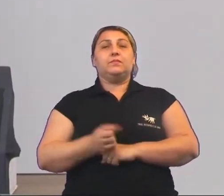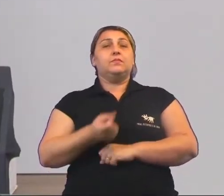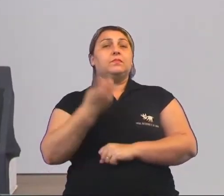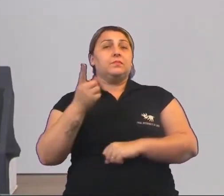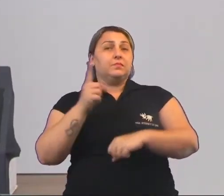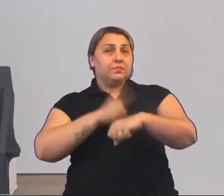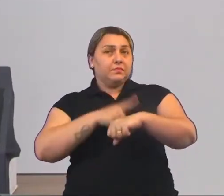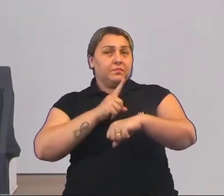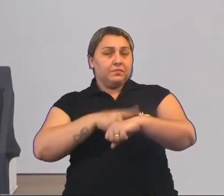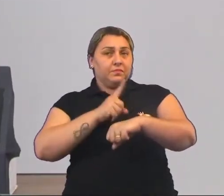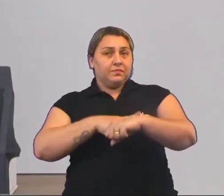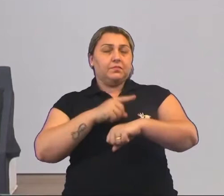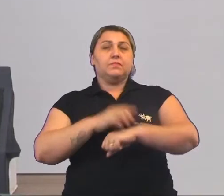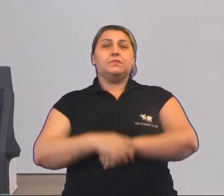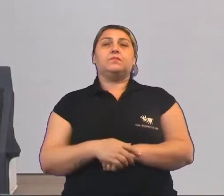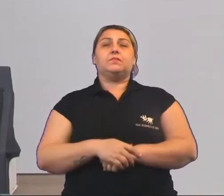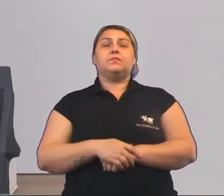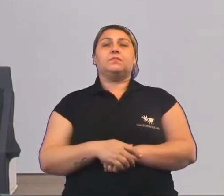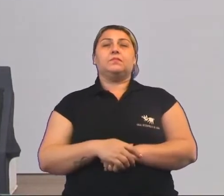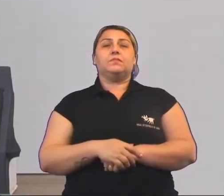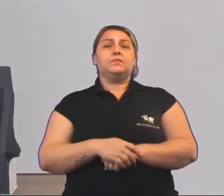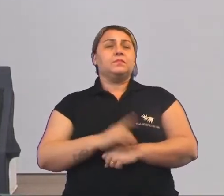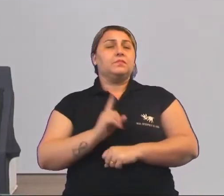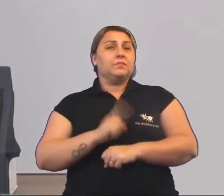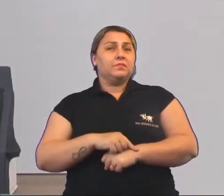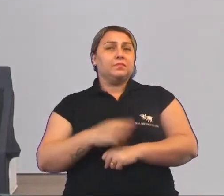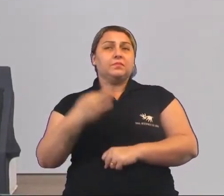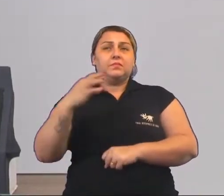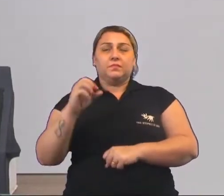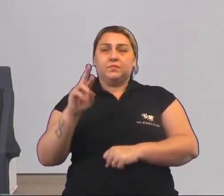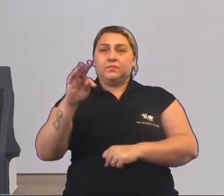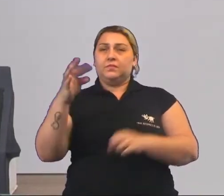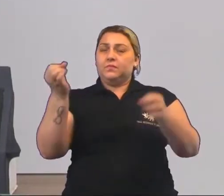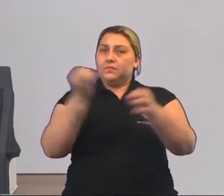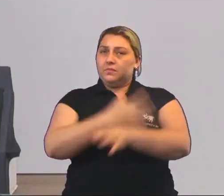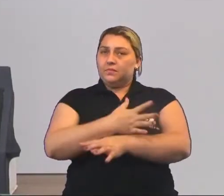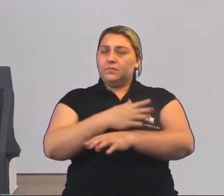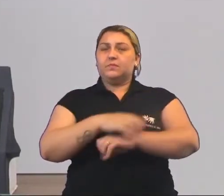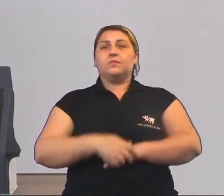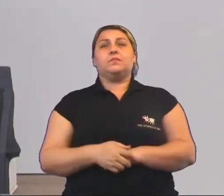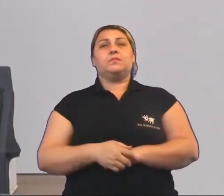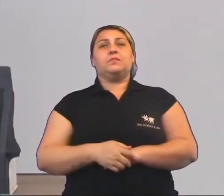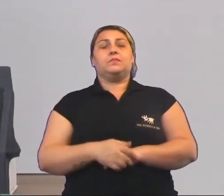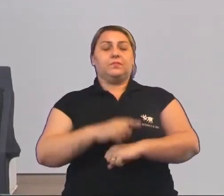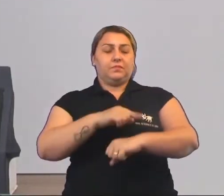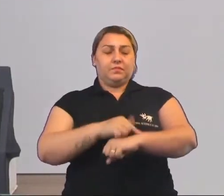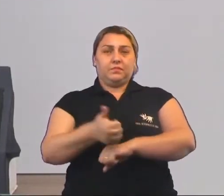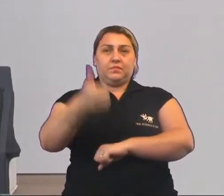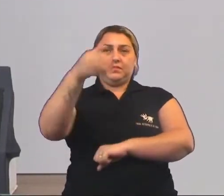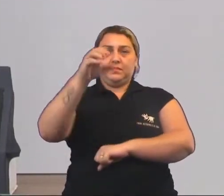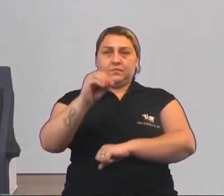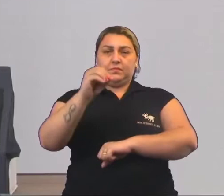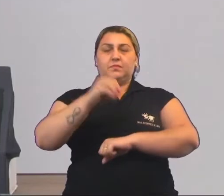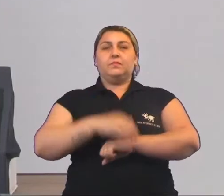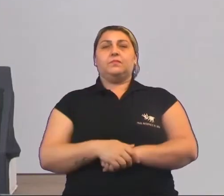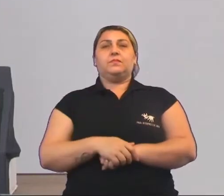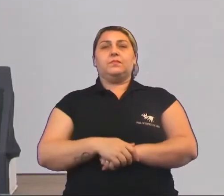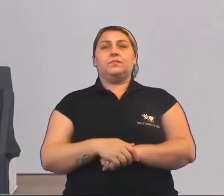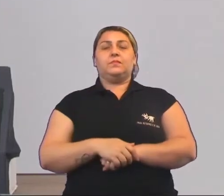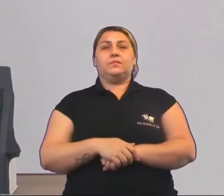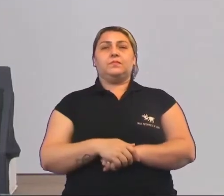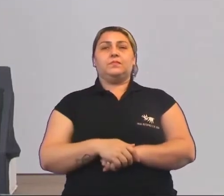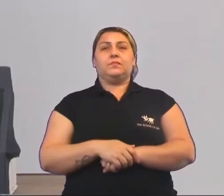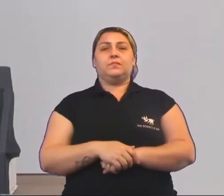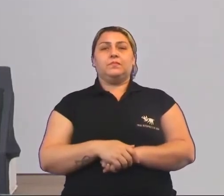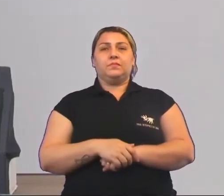Quanto tempo, então, a torta, certo? Que horas a torta ficou pronta? A torta ficou pronta 10 horas. Então,